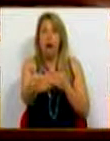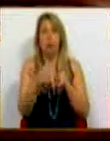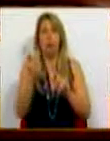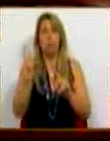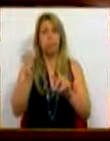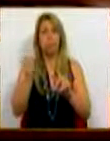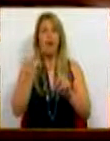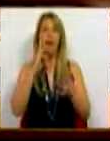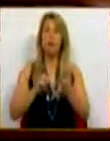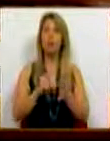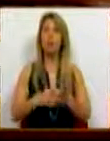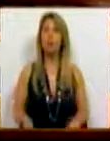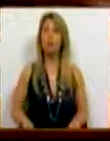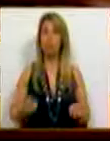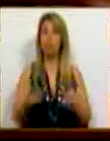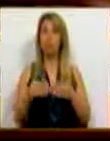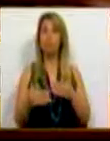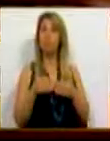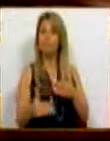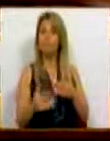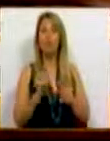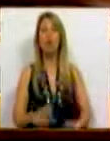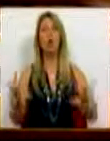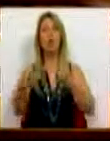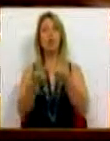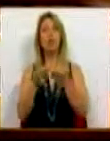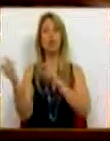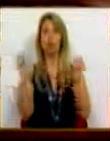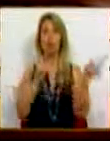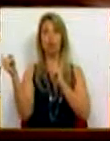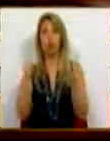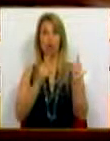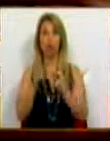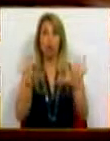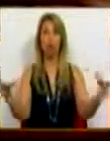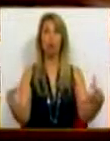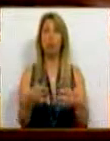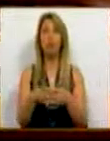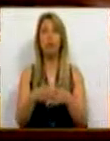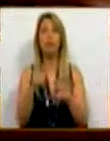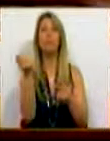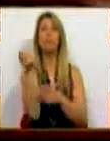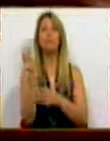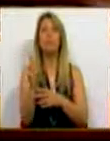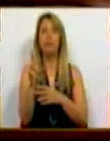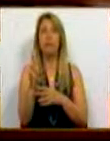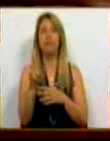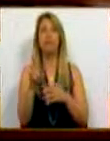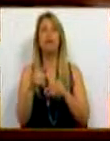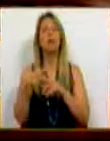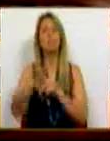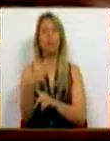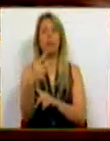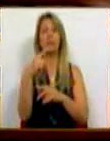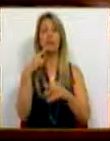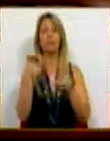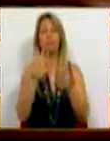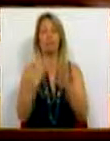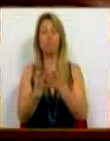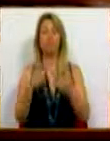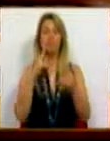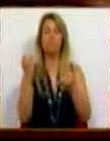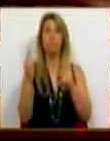Novas formas de gestão dos transportes coletivos, uma frota de táxis inovadora e elétrica, a expansão dos metros de Lisboa e Porto,